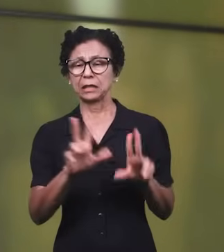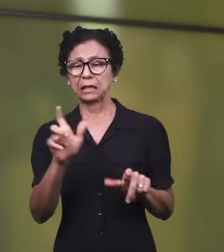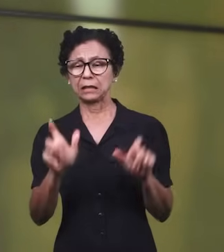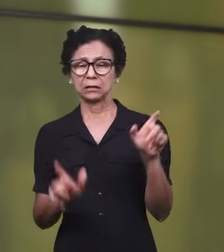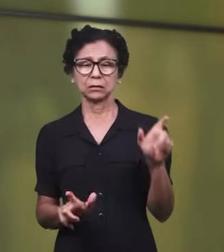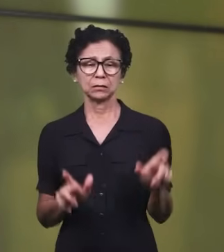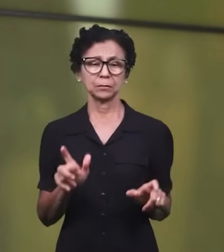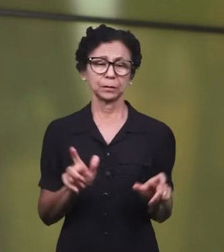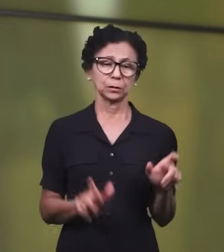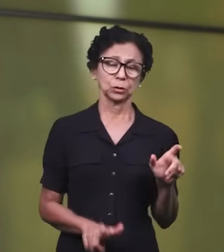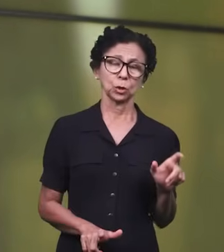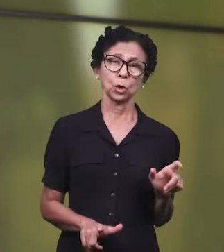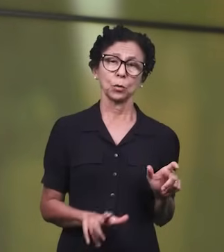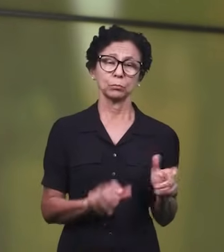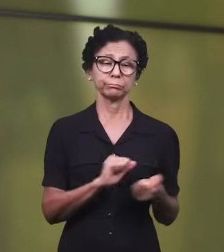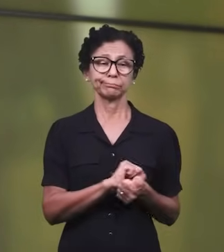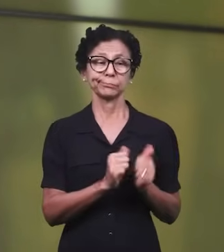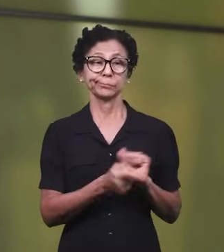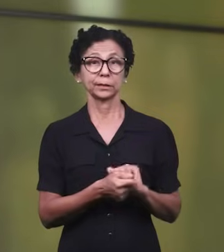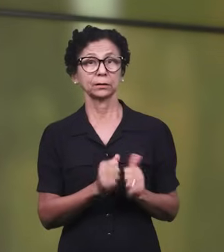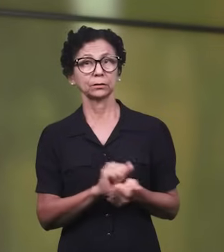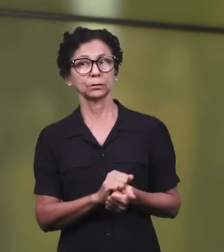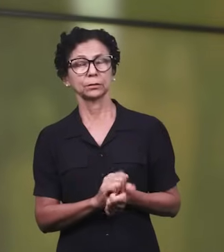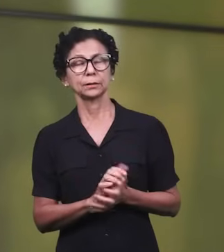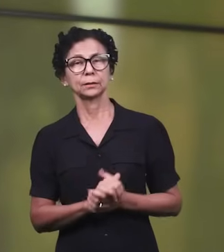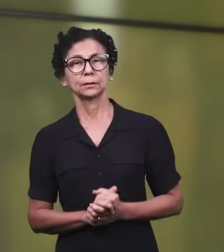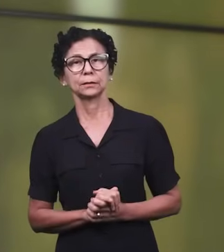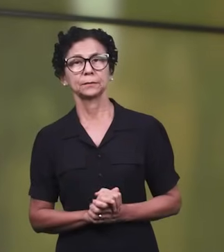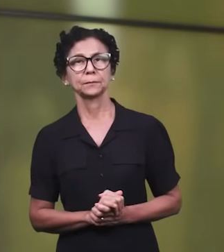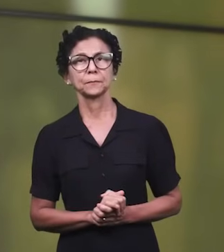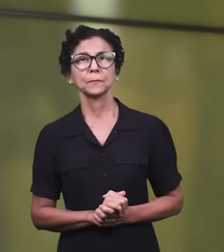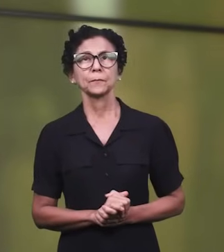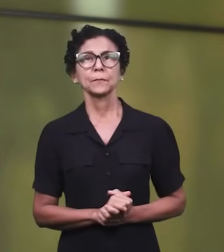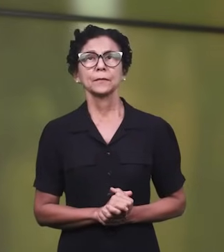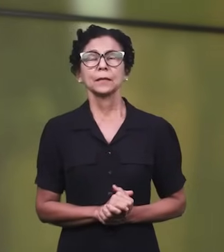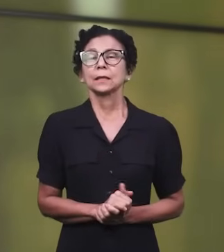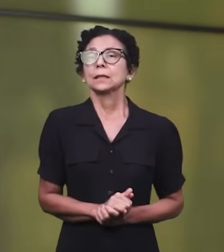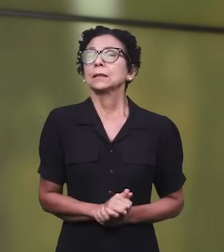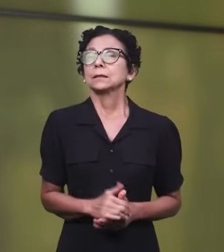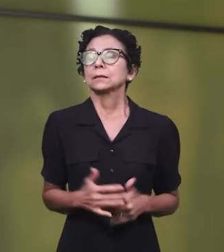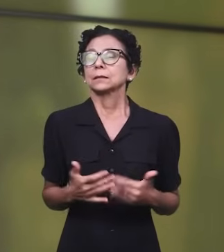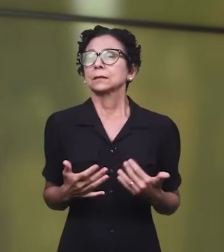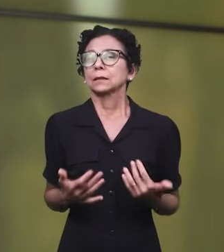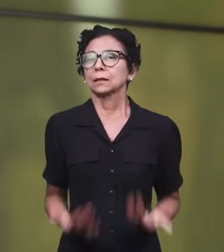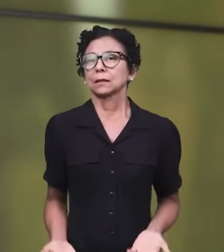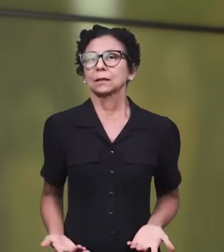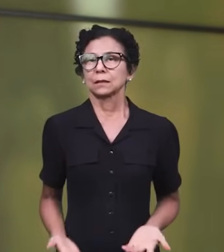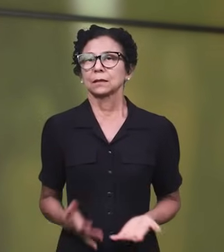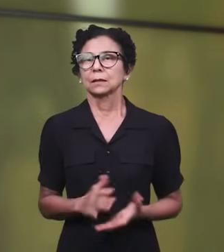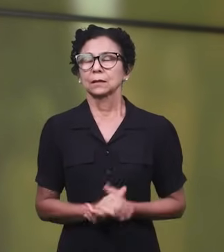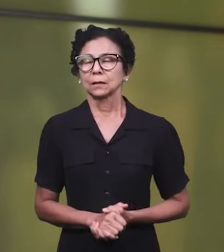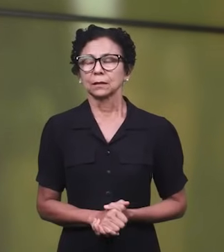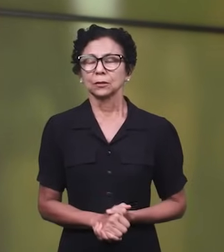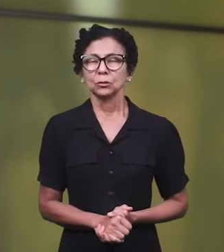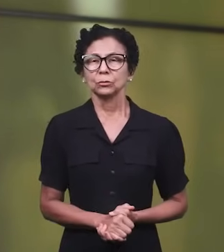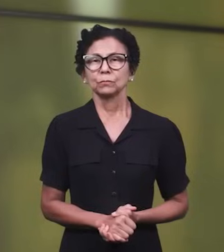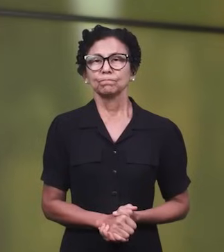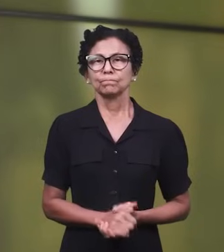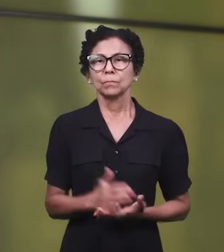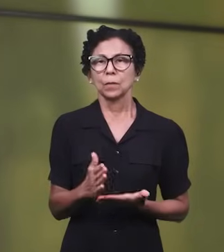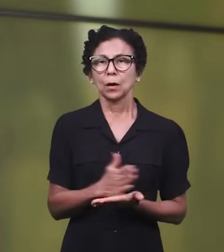indica profeticamente que haveria um ministério que não teria essa sensibilidade de entender a dor dessas